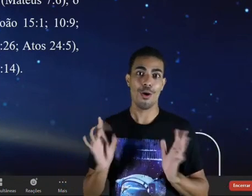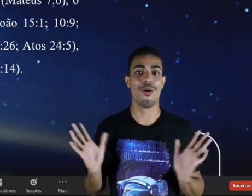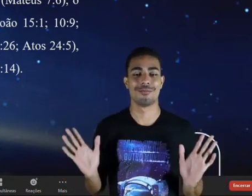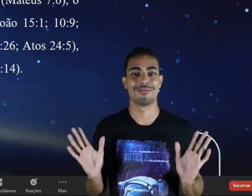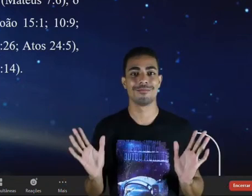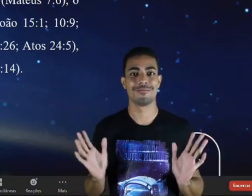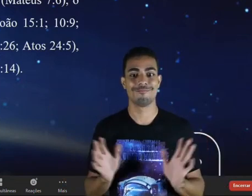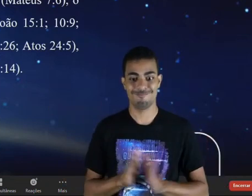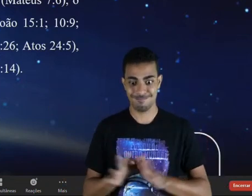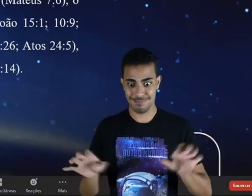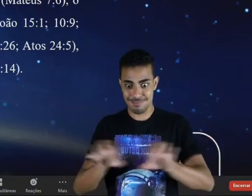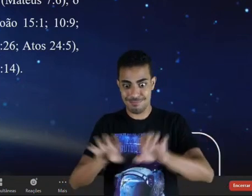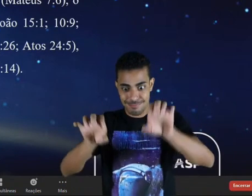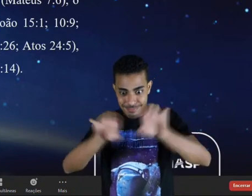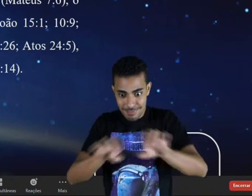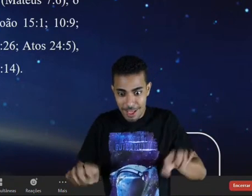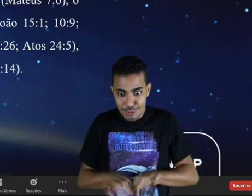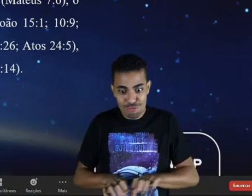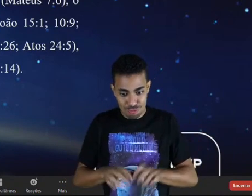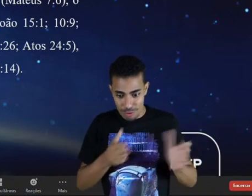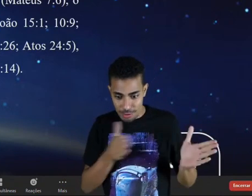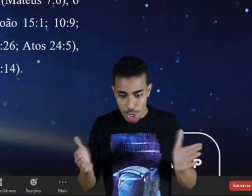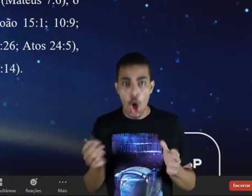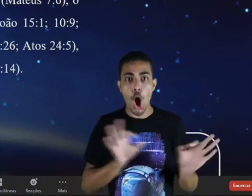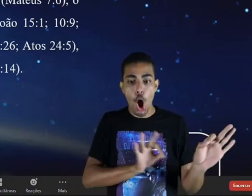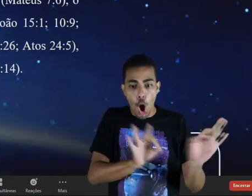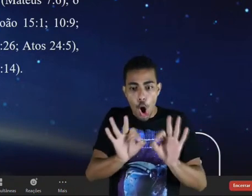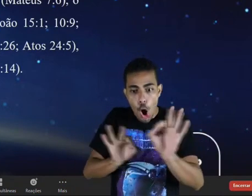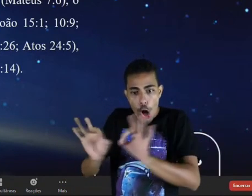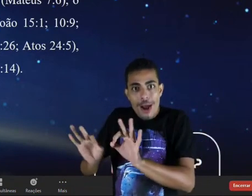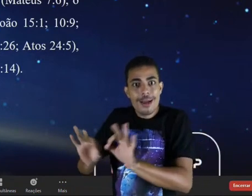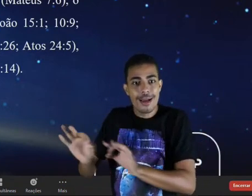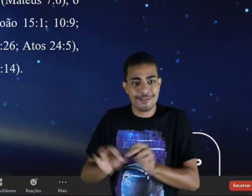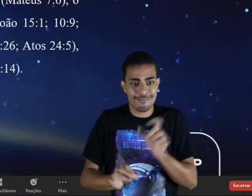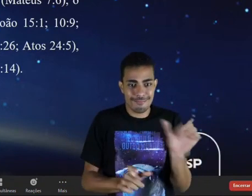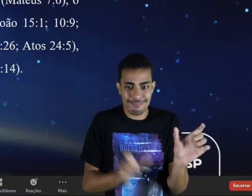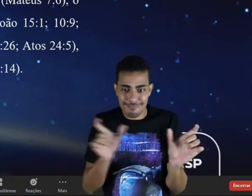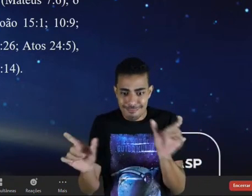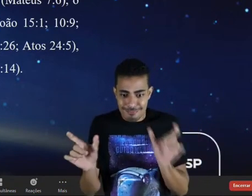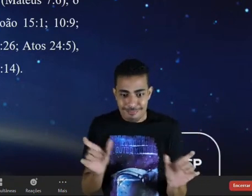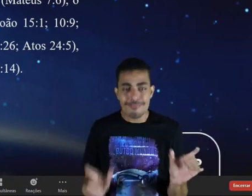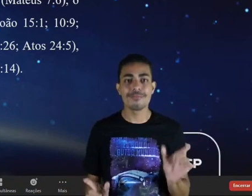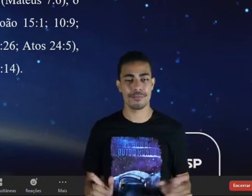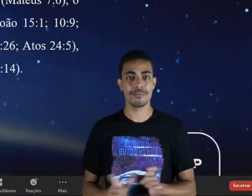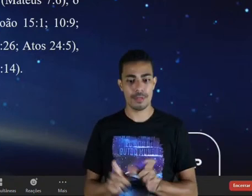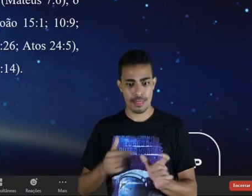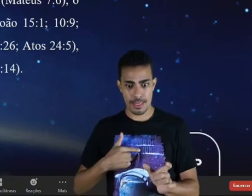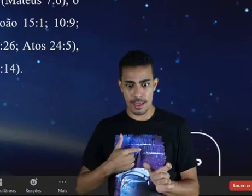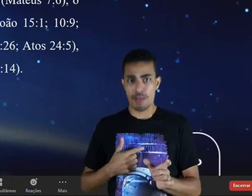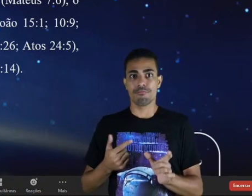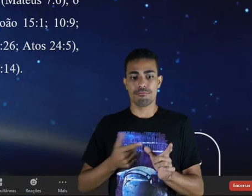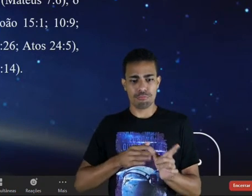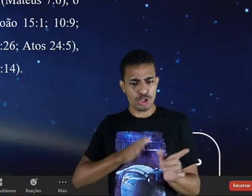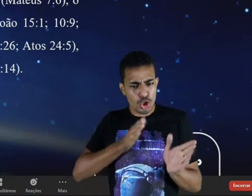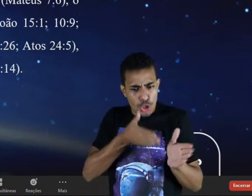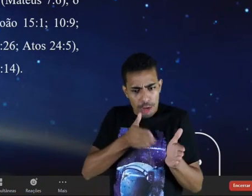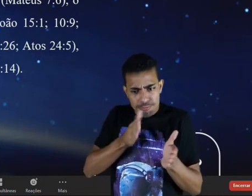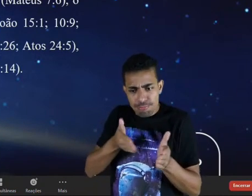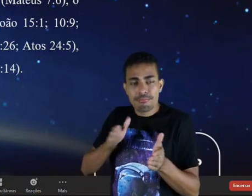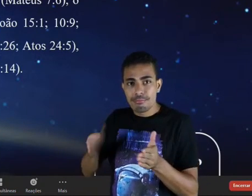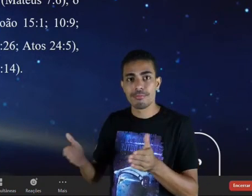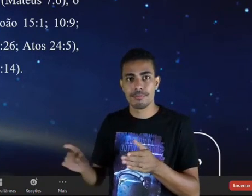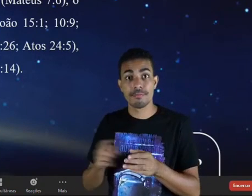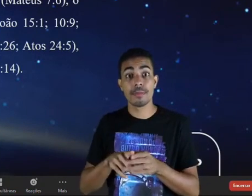estrutura. Perceba a organização física da unidade, se ela tem algum tipo de estrutura definida. Isso pode